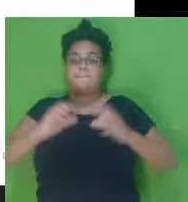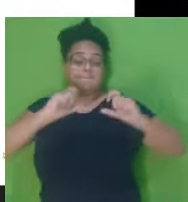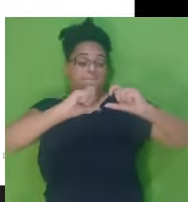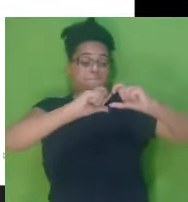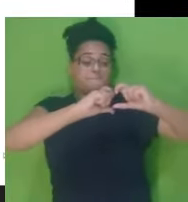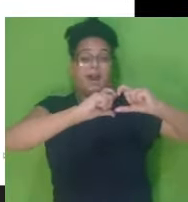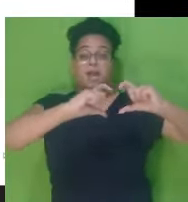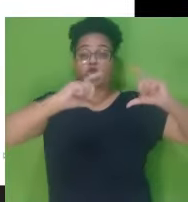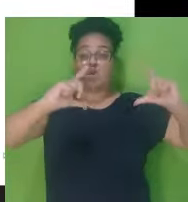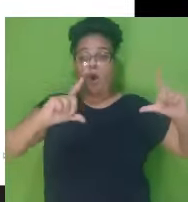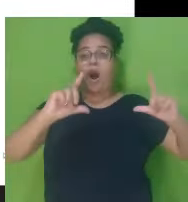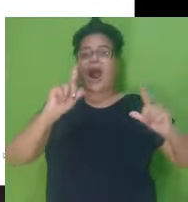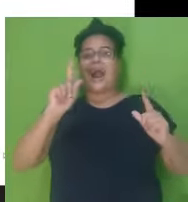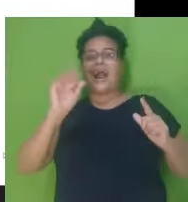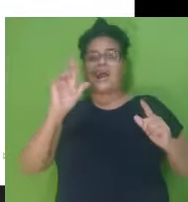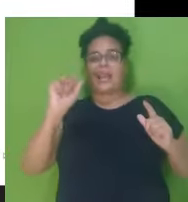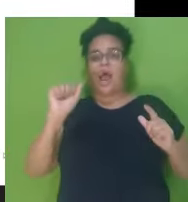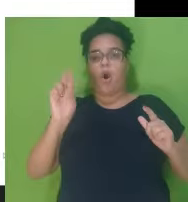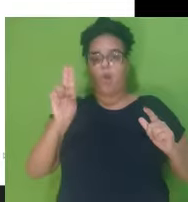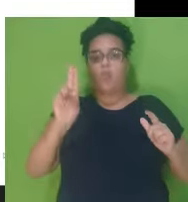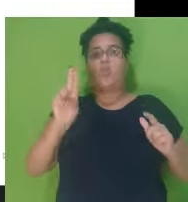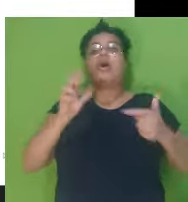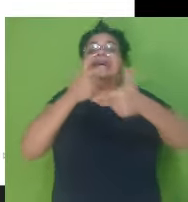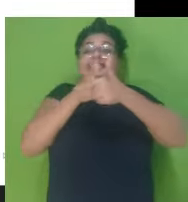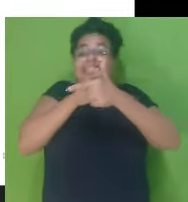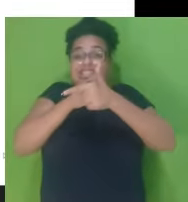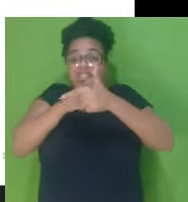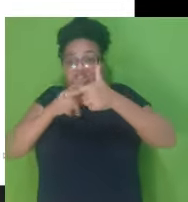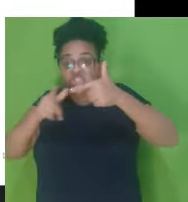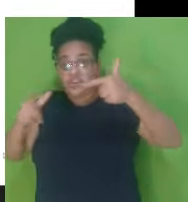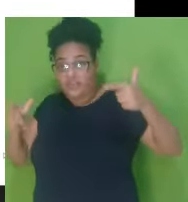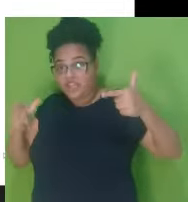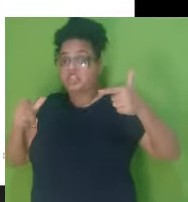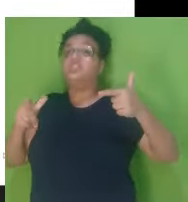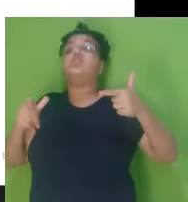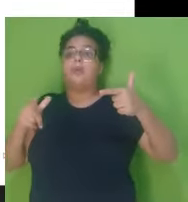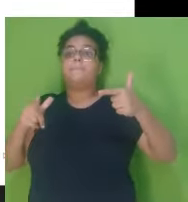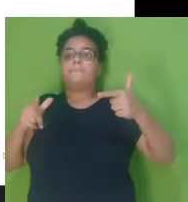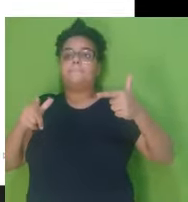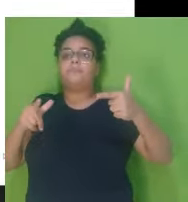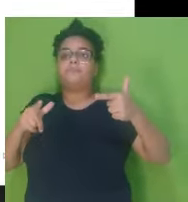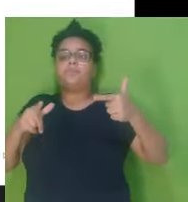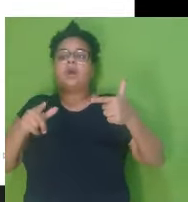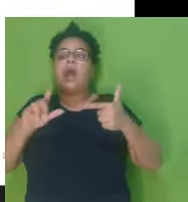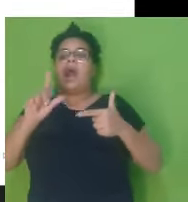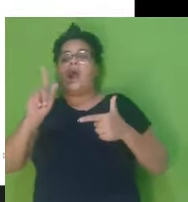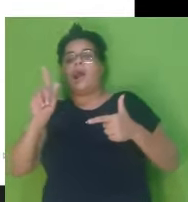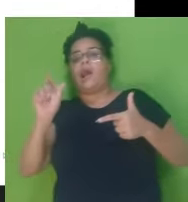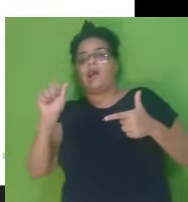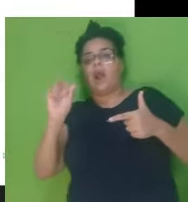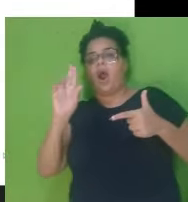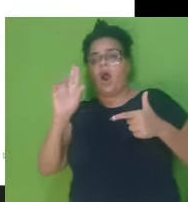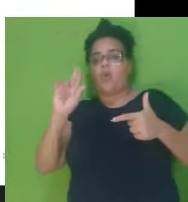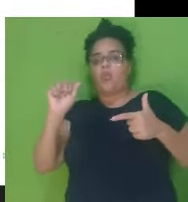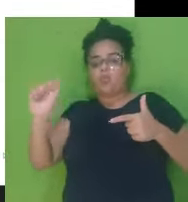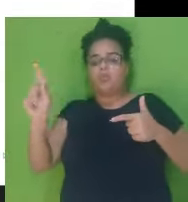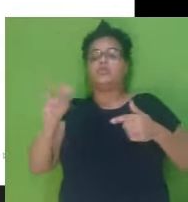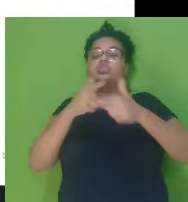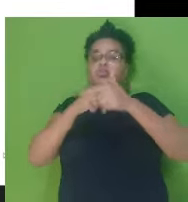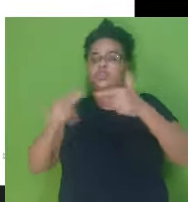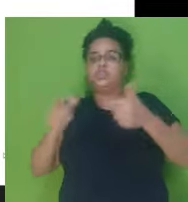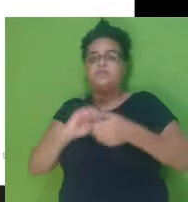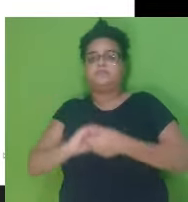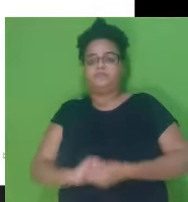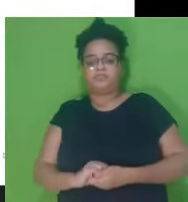de maior grau aqui e divide pela parcela de maior grau